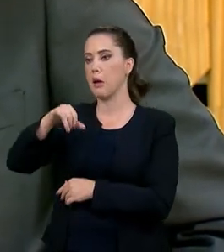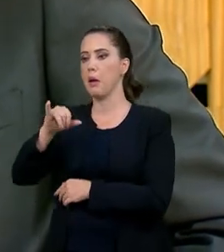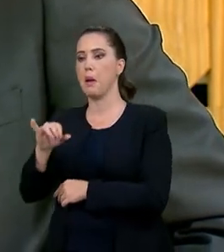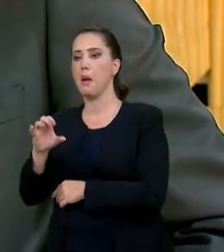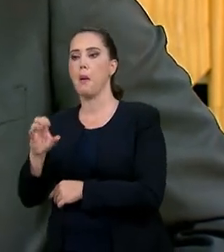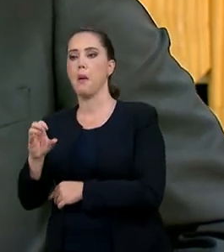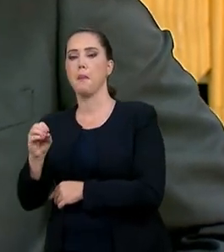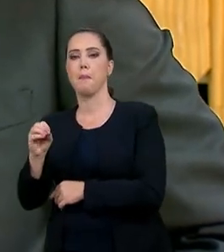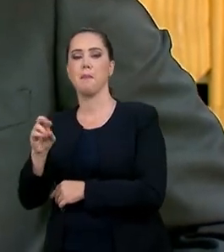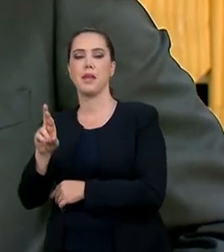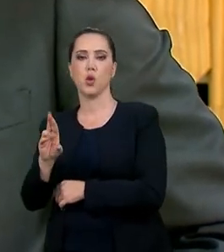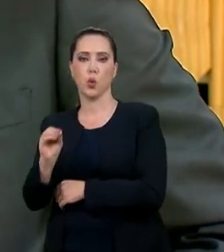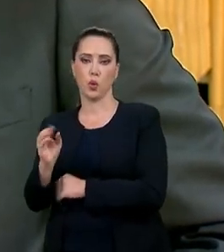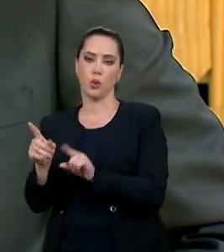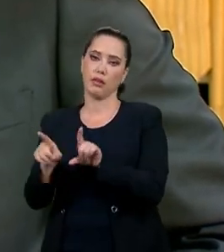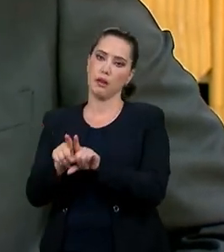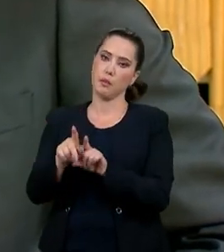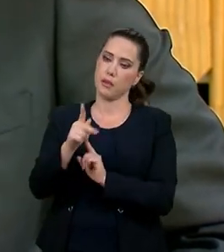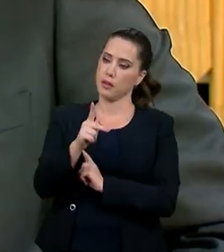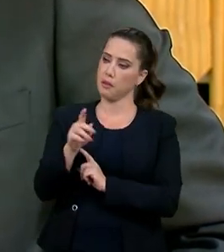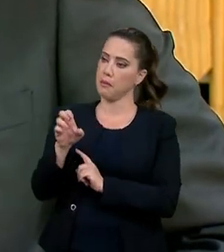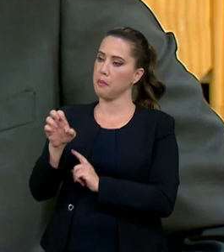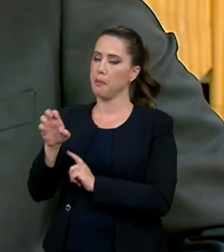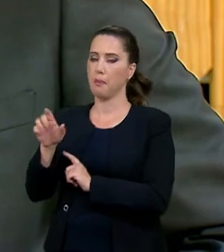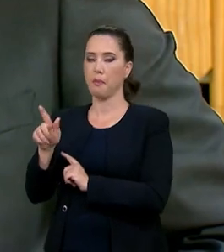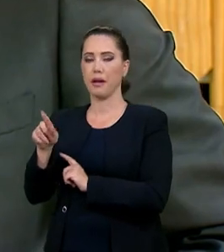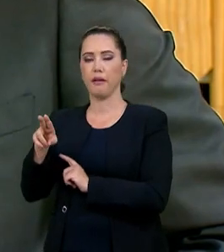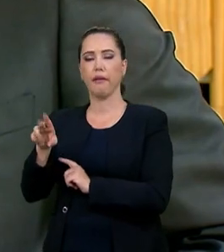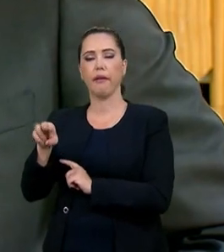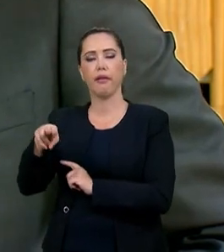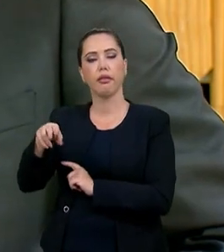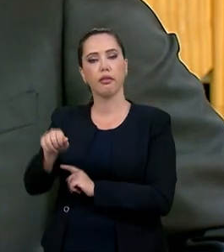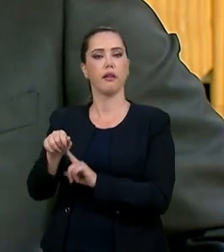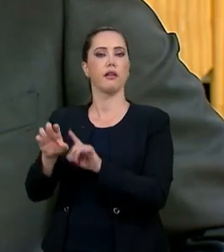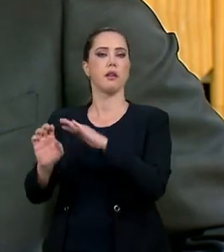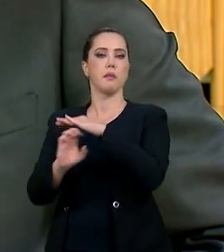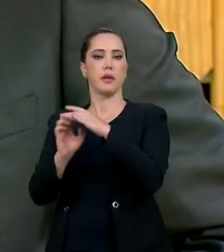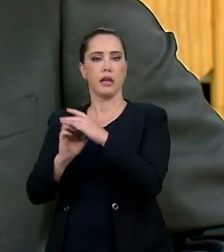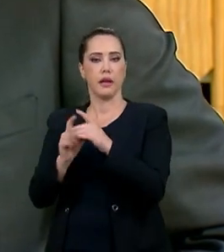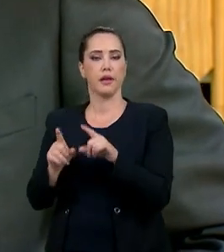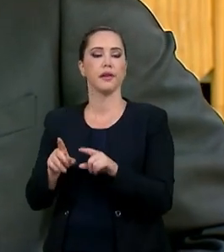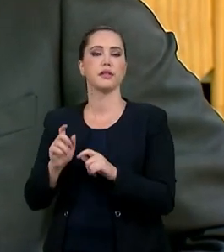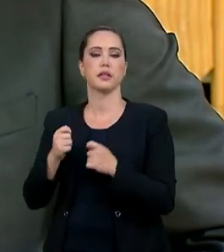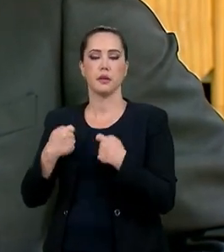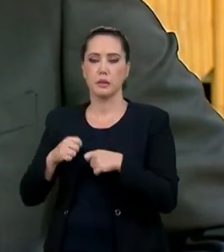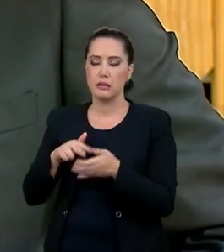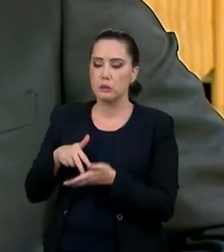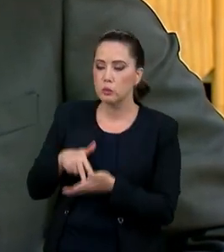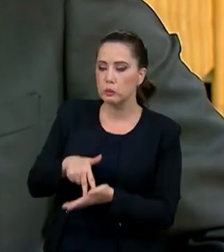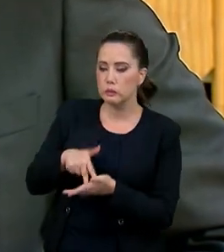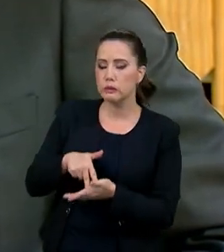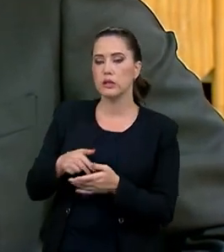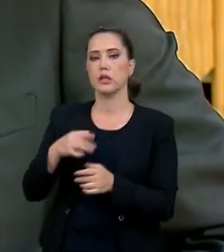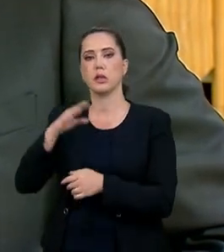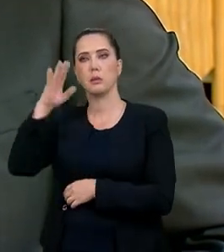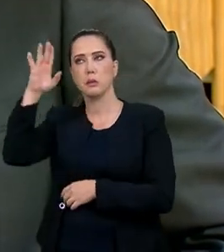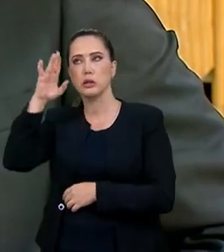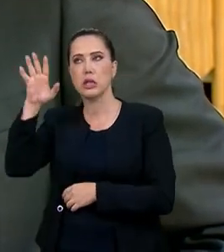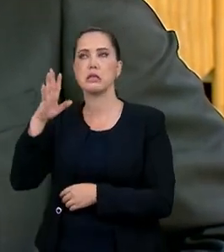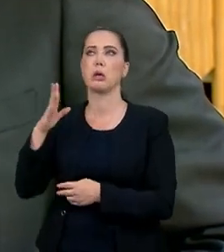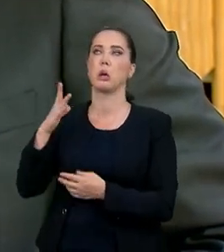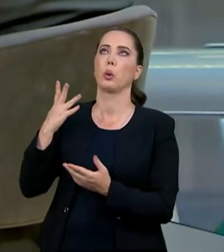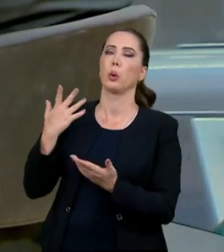como um todo, que é a questão da resiliência, produtividade, competitividade,